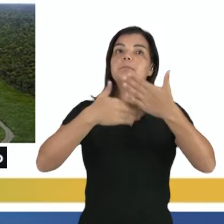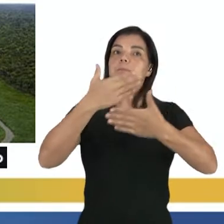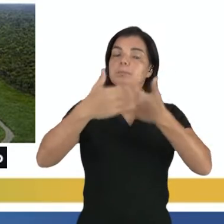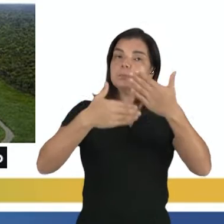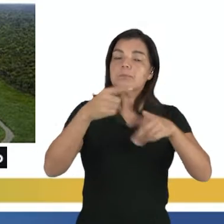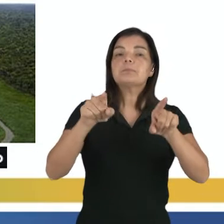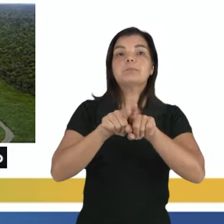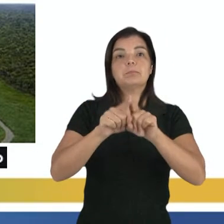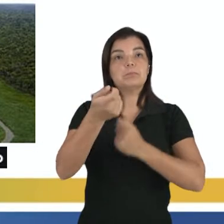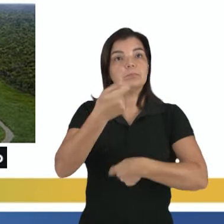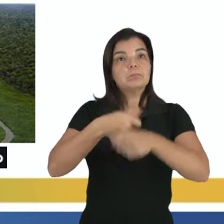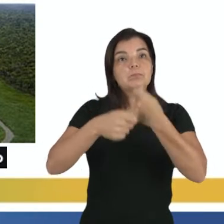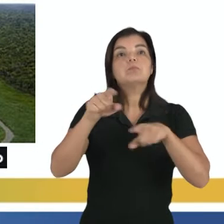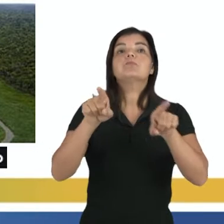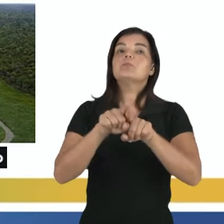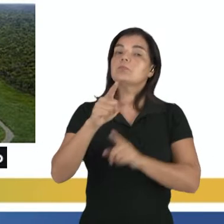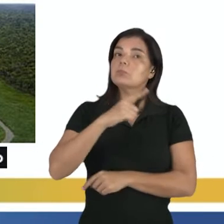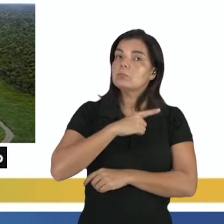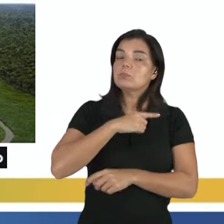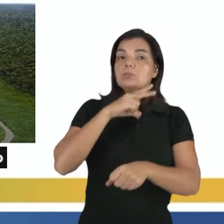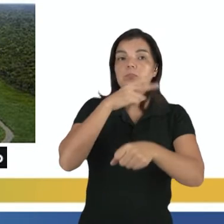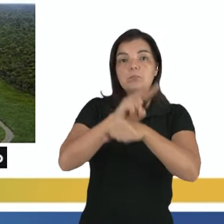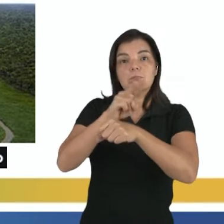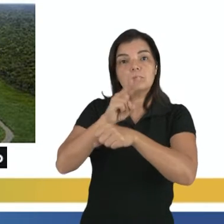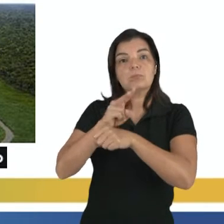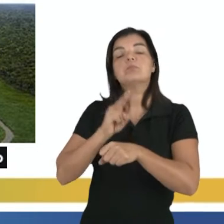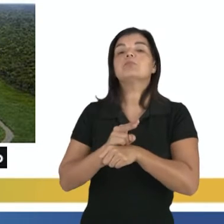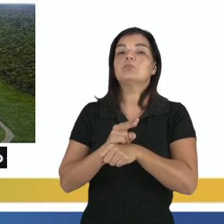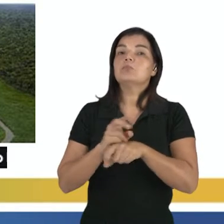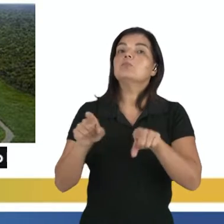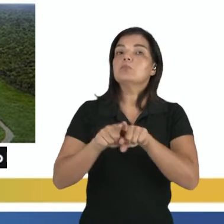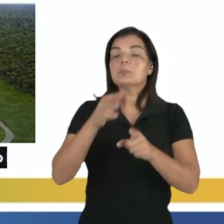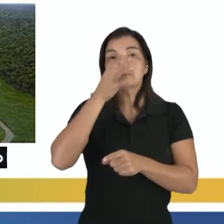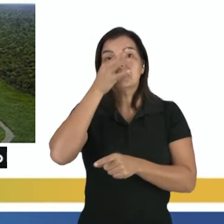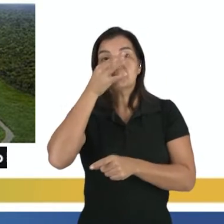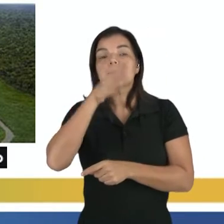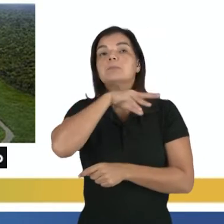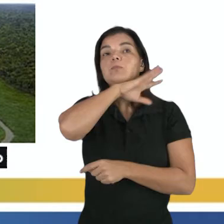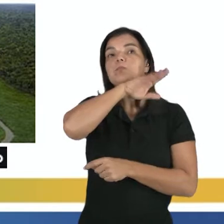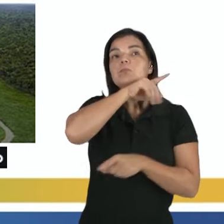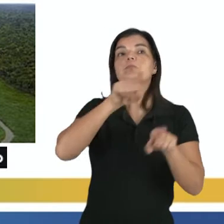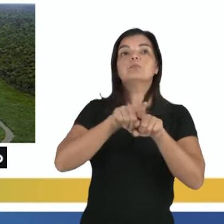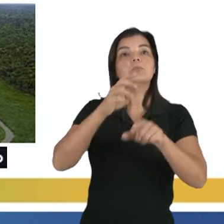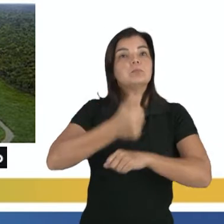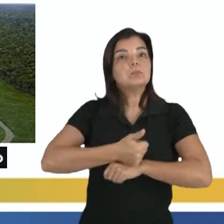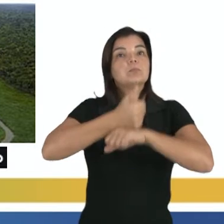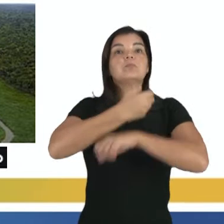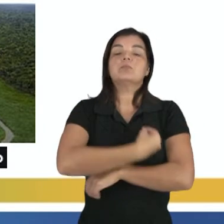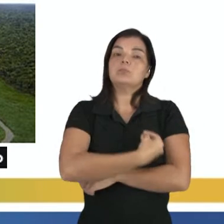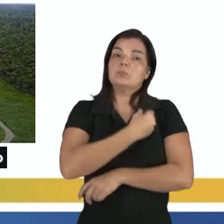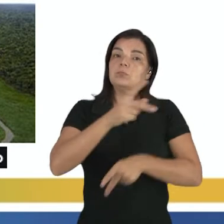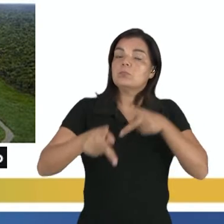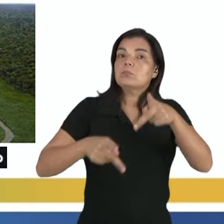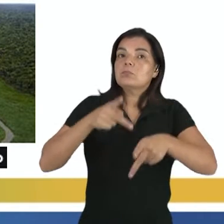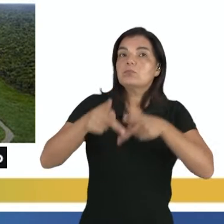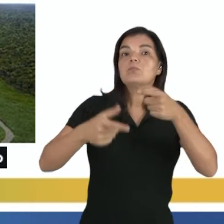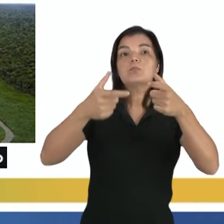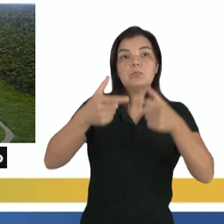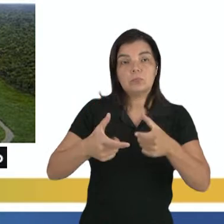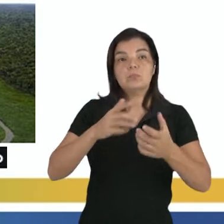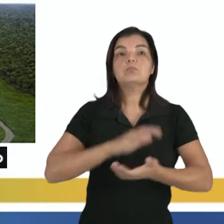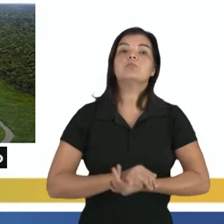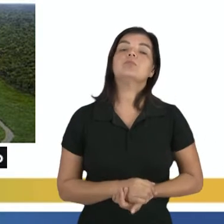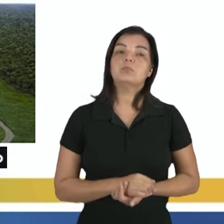de atividades econômicas, tem que haver uma proteção tanto da fauna quanto da flora e da qualidade de vida da população local,